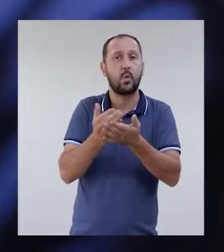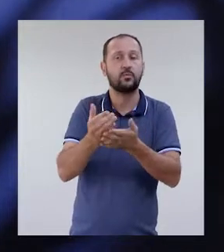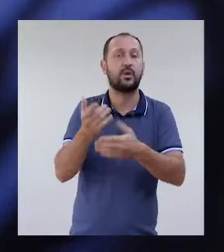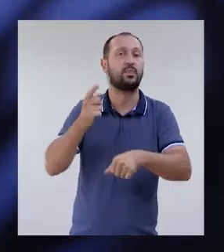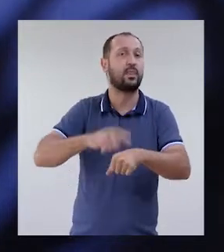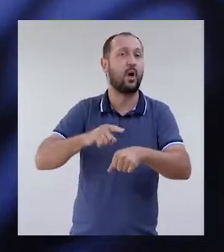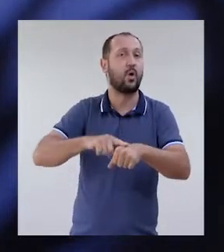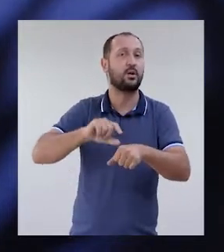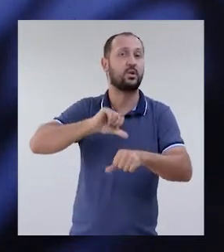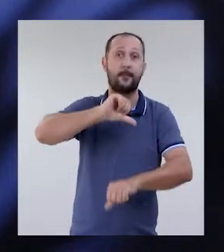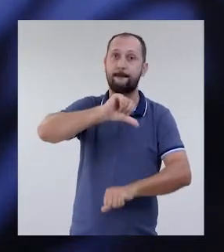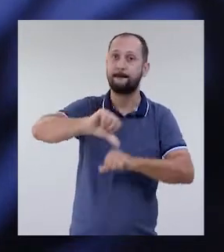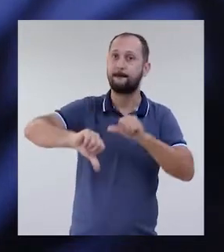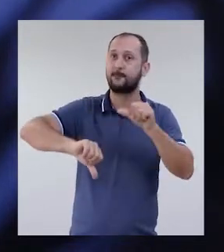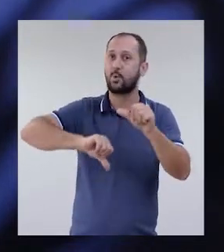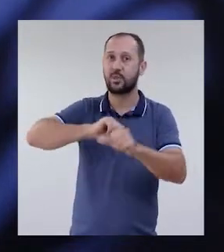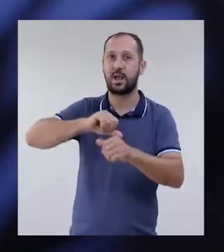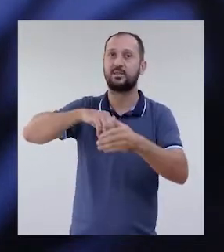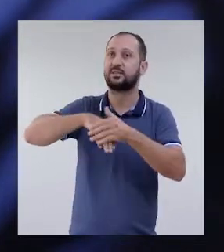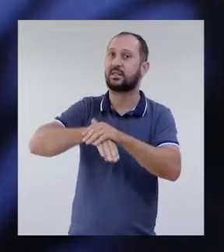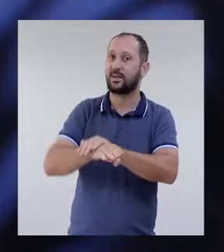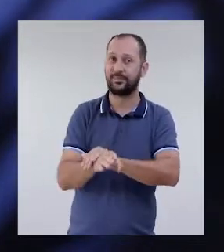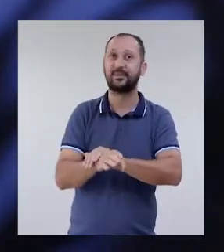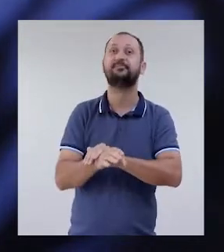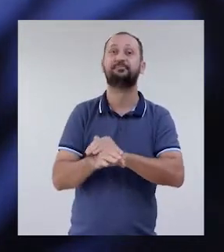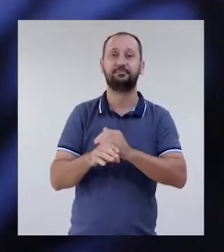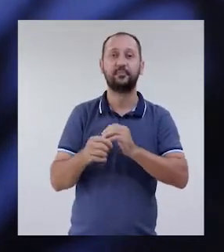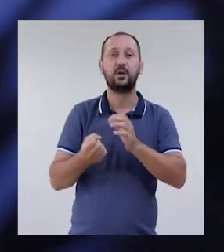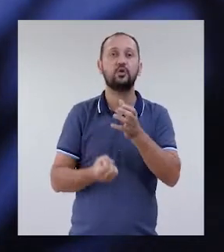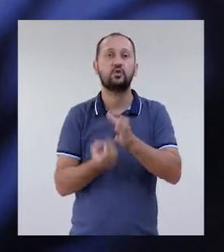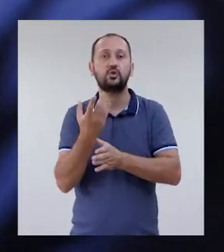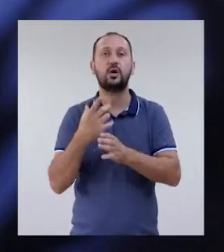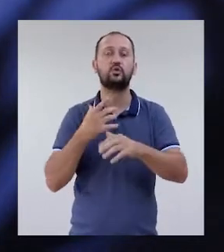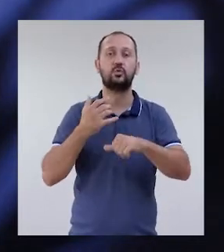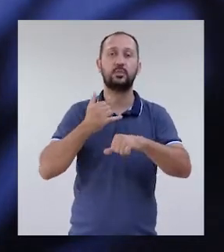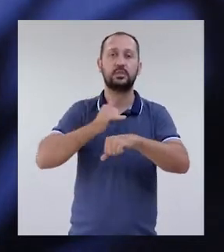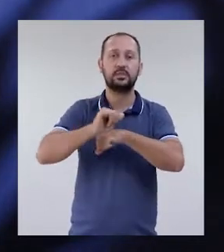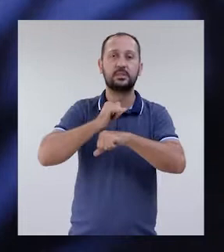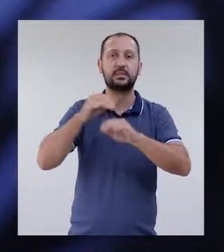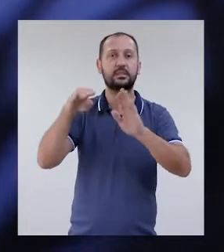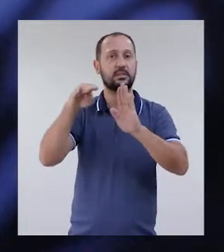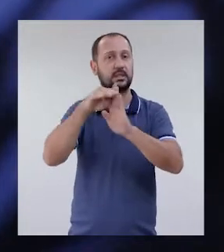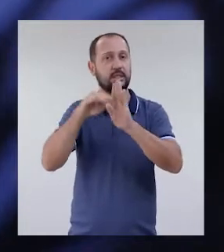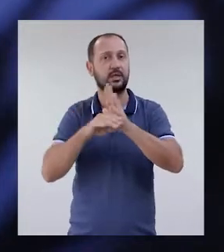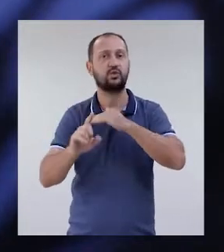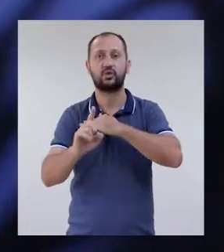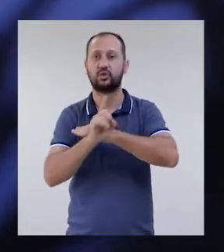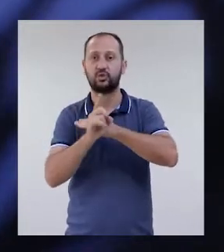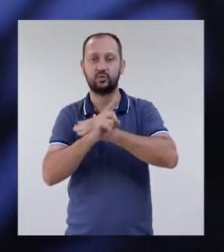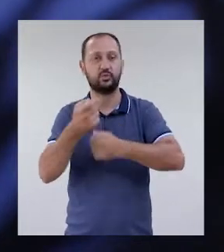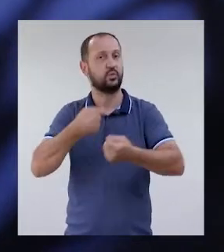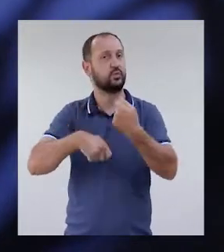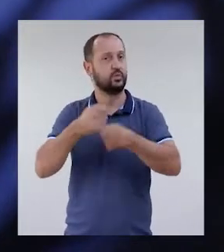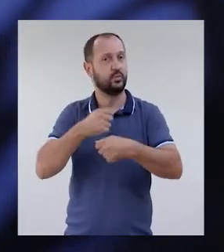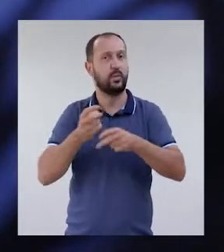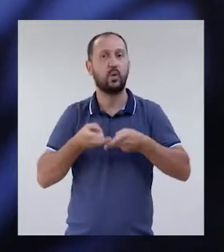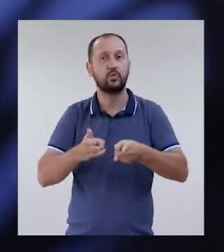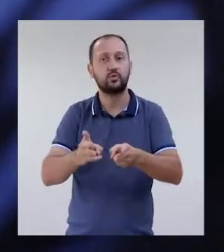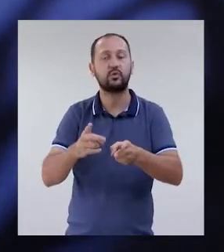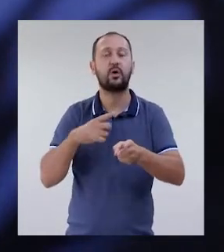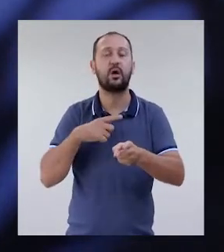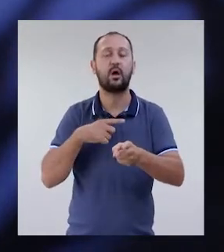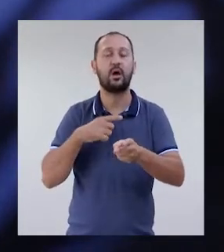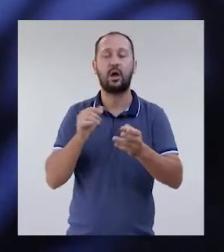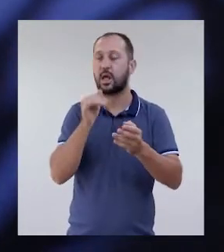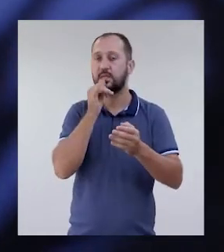pandemia, tiveram que se readequar, tiveram que elaborar novas normas de expediente administrativo para